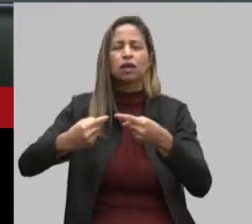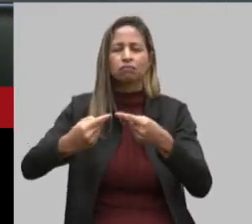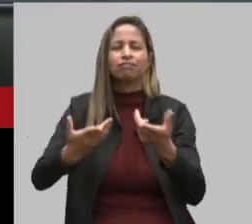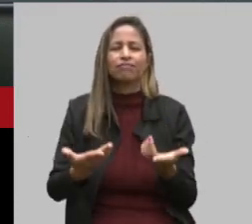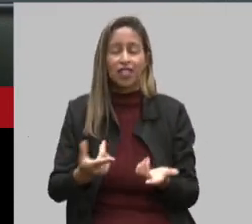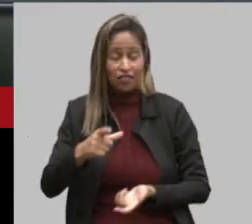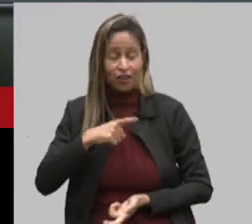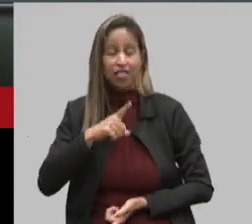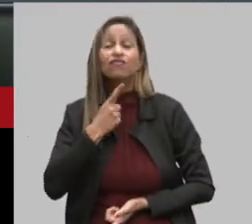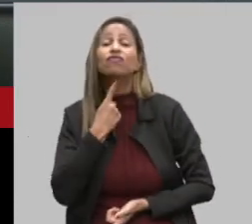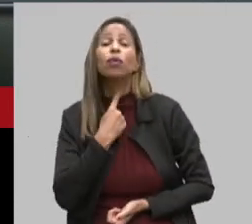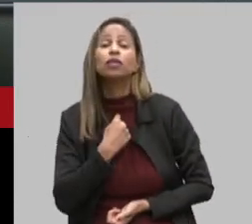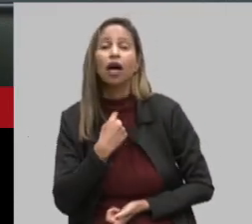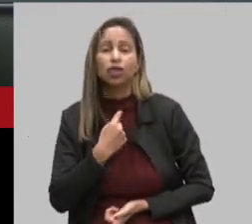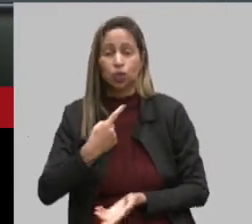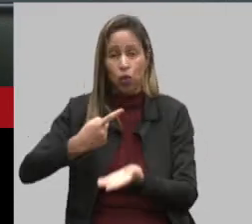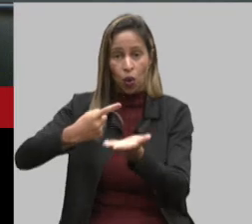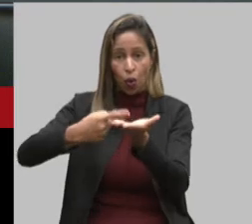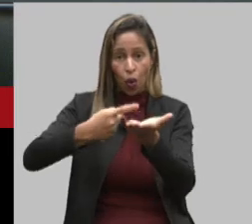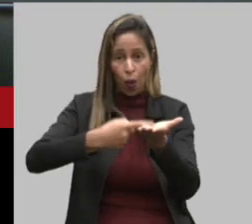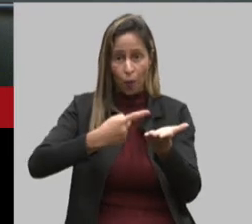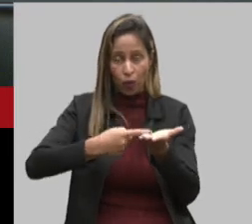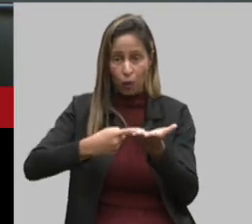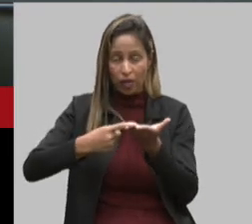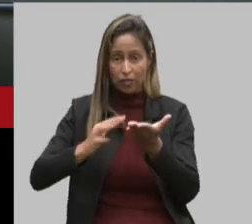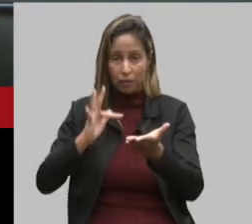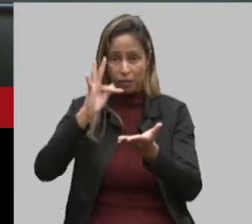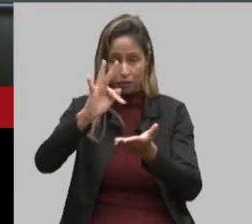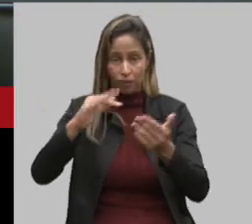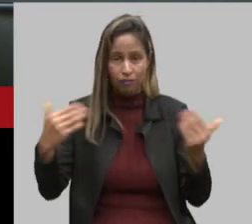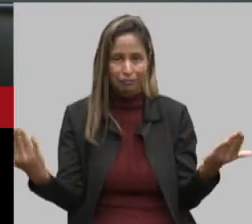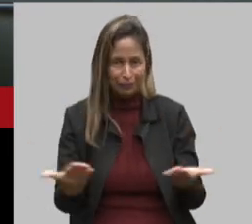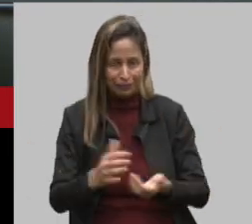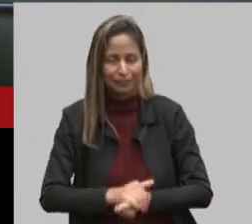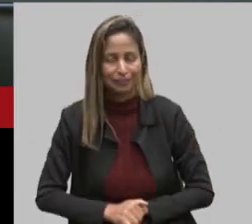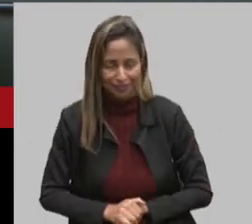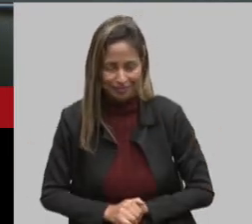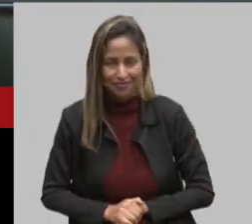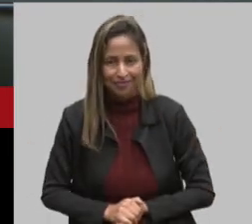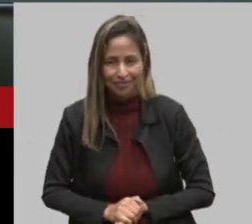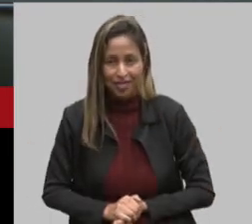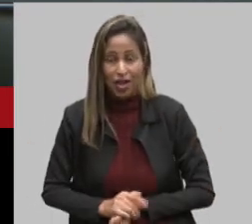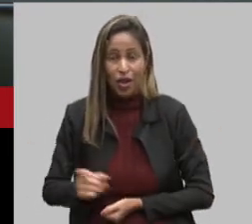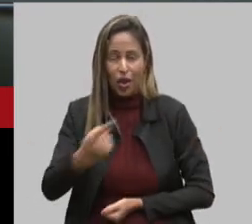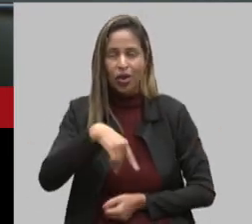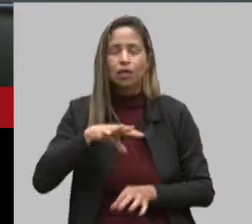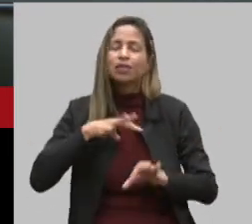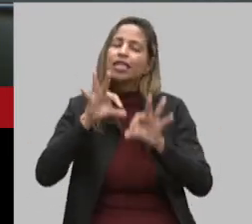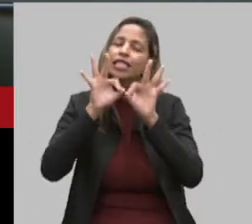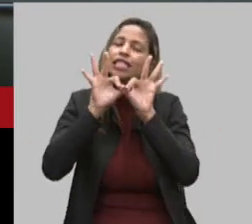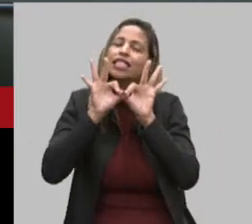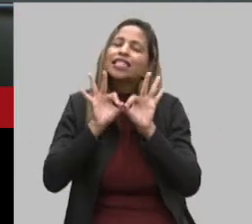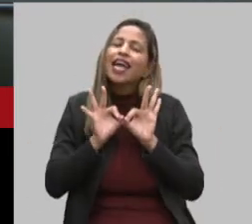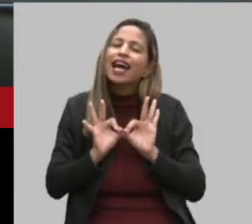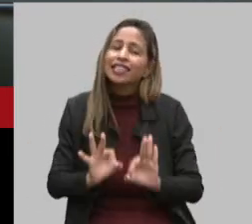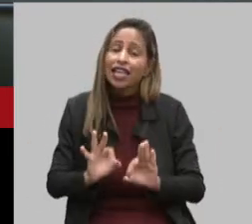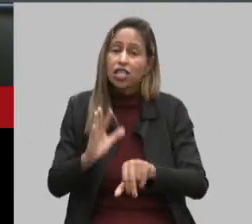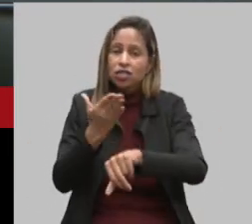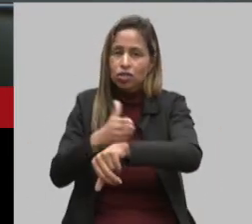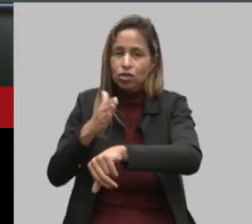eh e com compromisso com o presente e com o futuro com ele reafirmamos a certeza de que só o exercício da